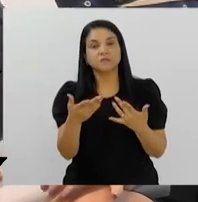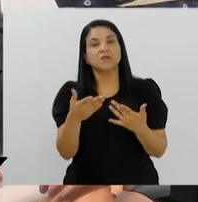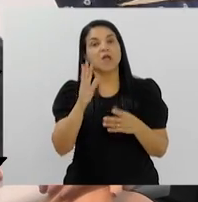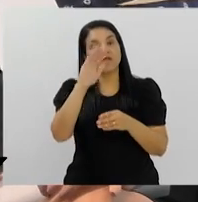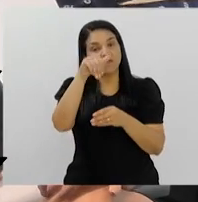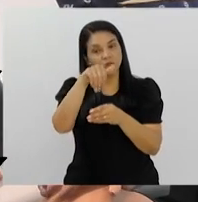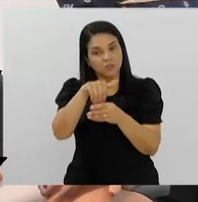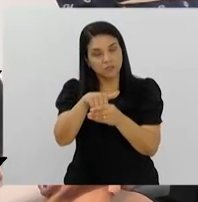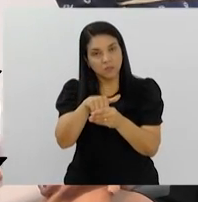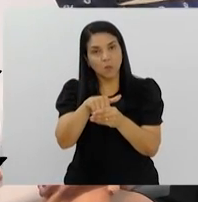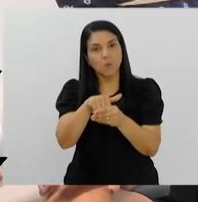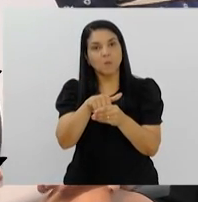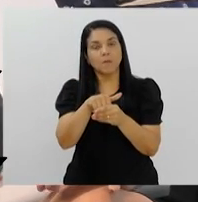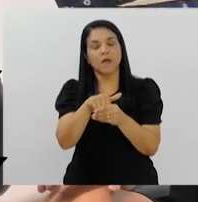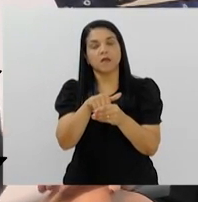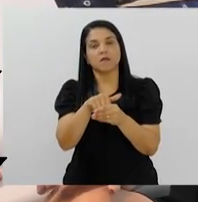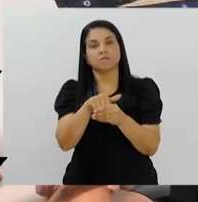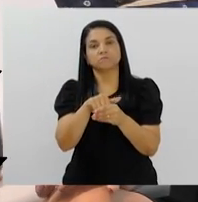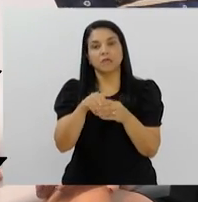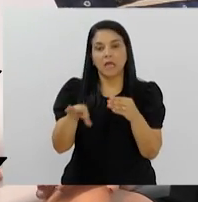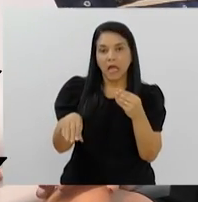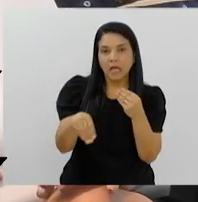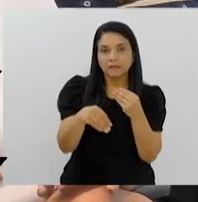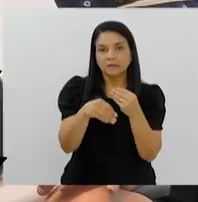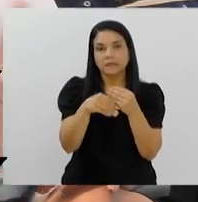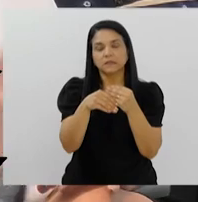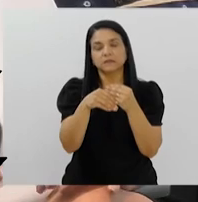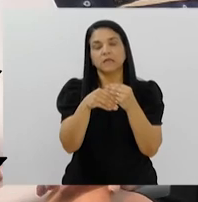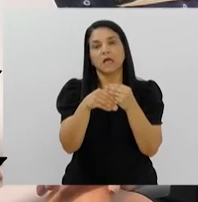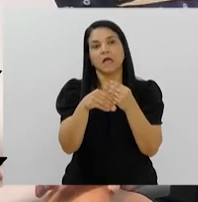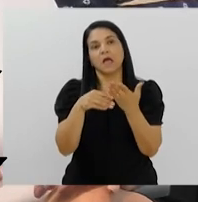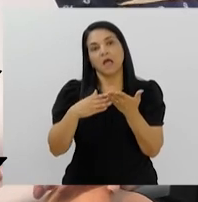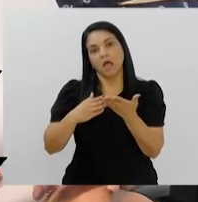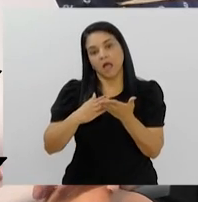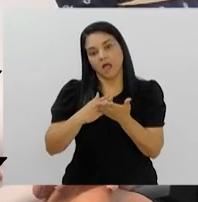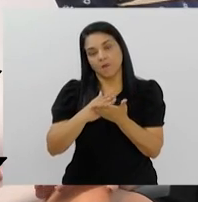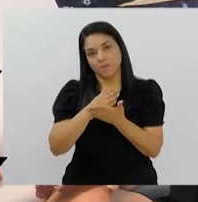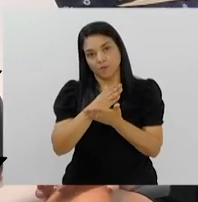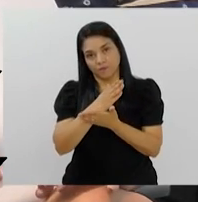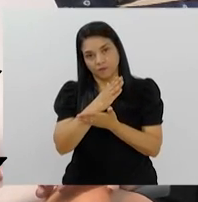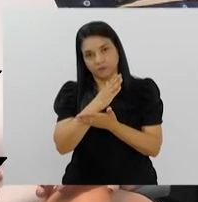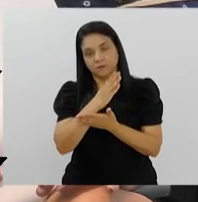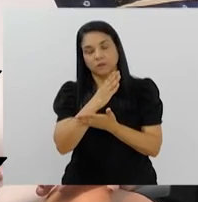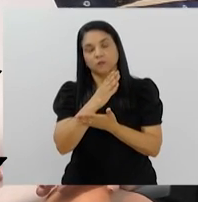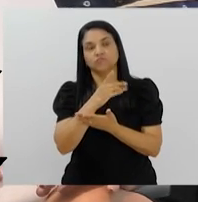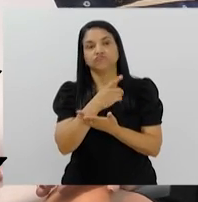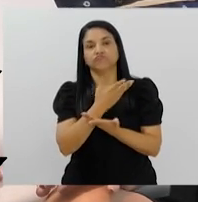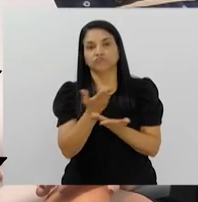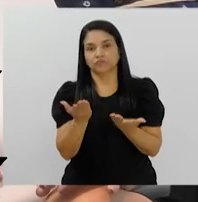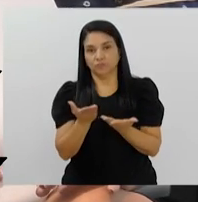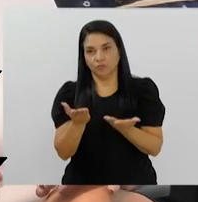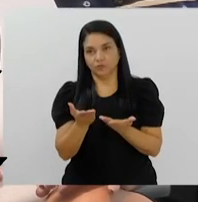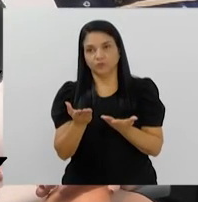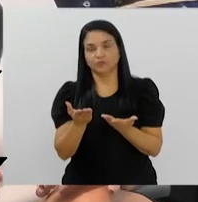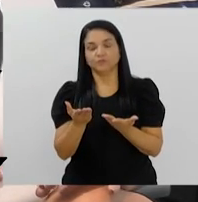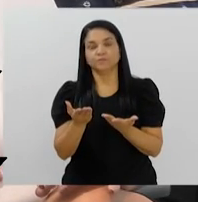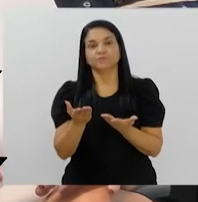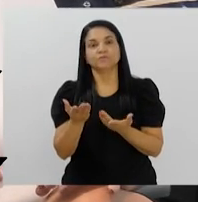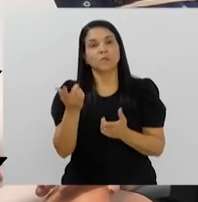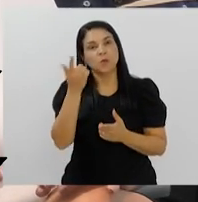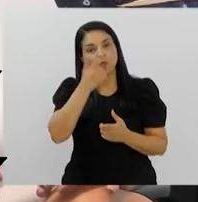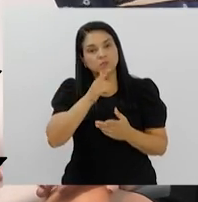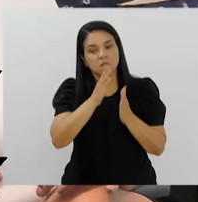possa já deliberar eh tendo aprovação dos demais parlamentares no quórum que hoje temos para poder de fato